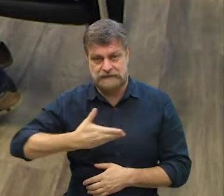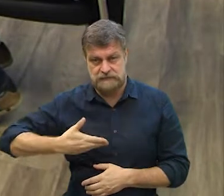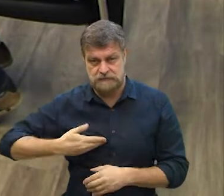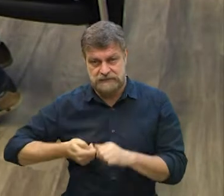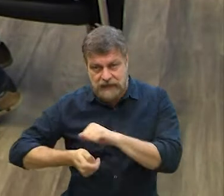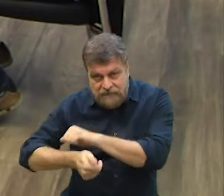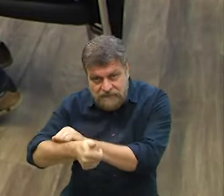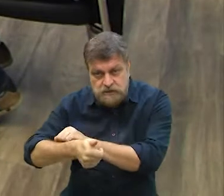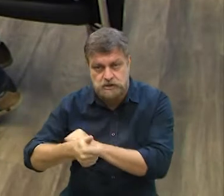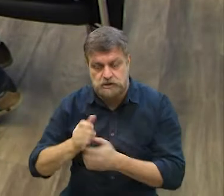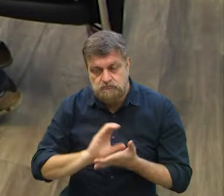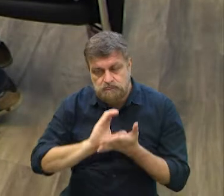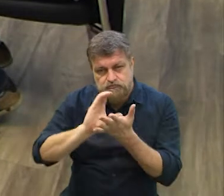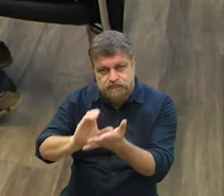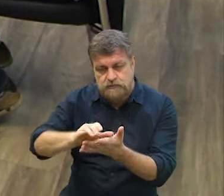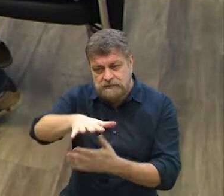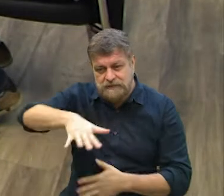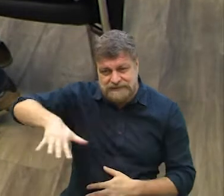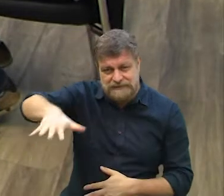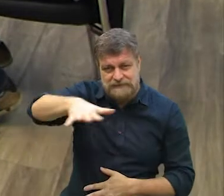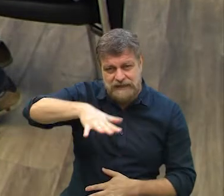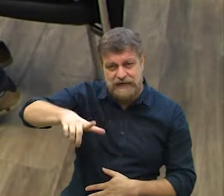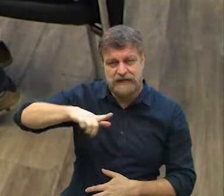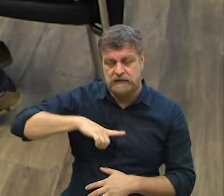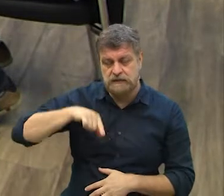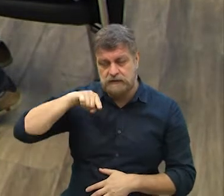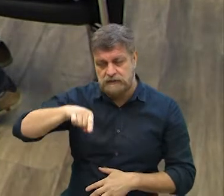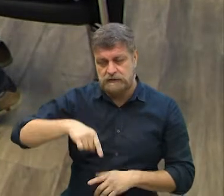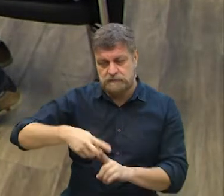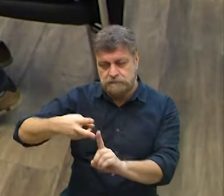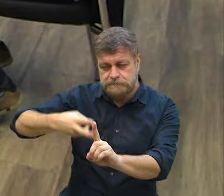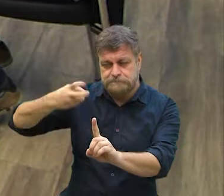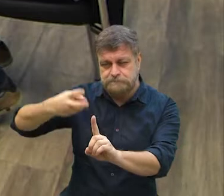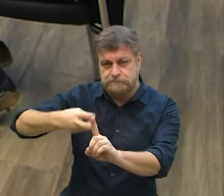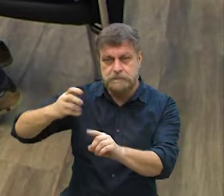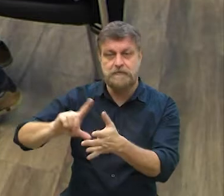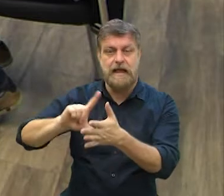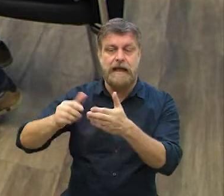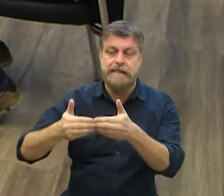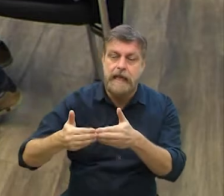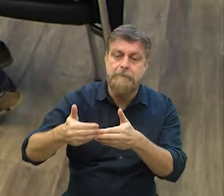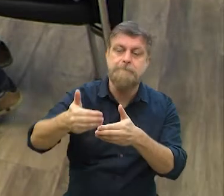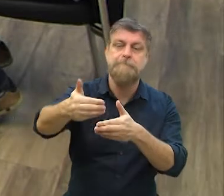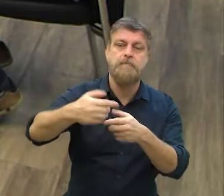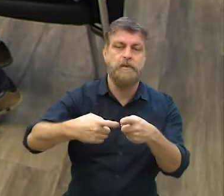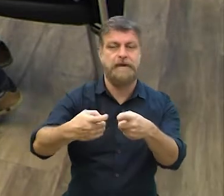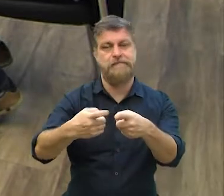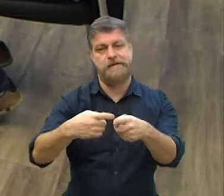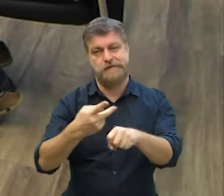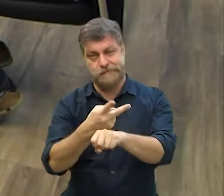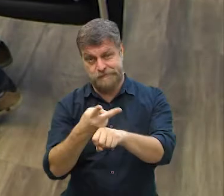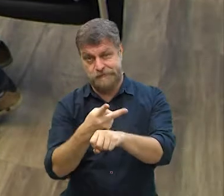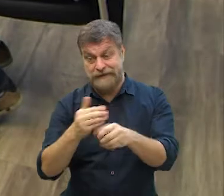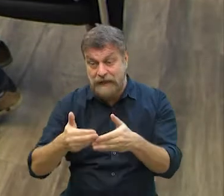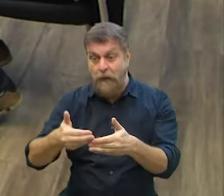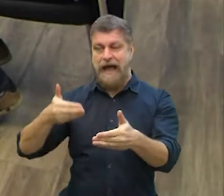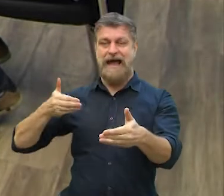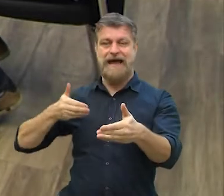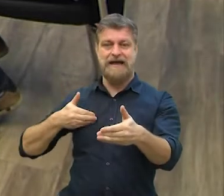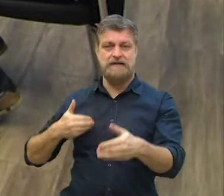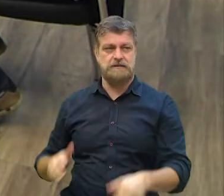precisam investir nesta frente, então não deixar que o paciente tem algum sintoma para só daí procurar um médico? O foco tem que ser